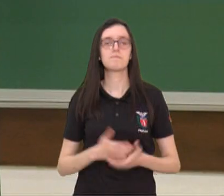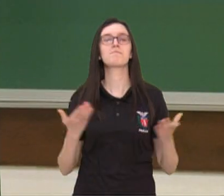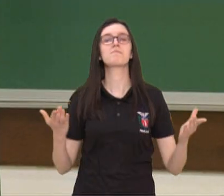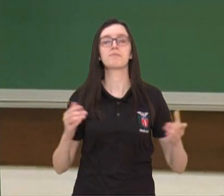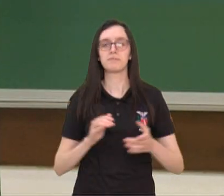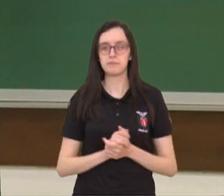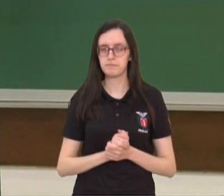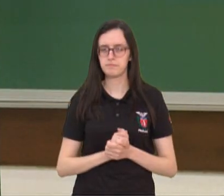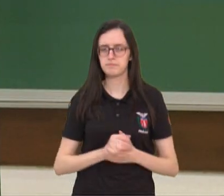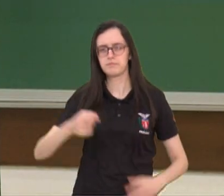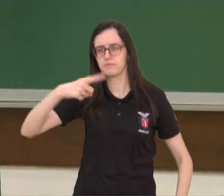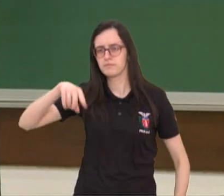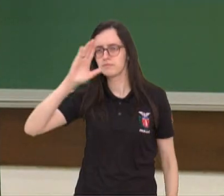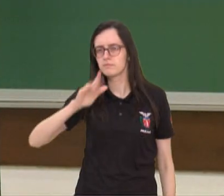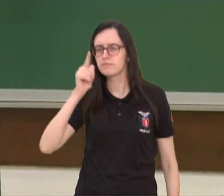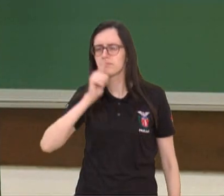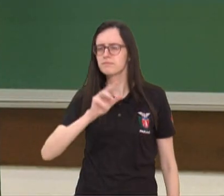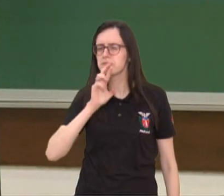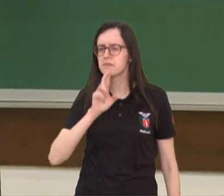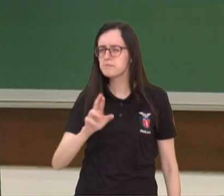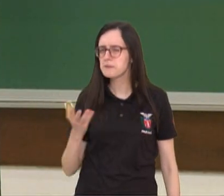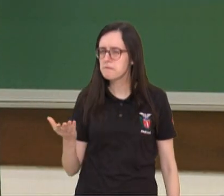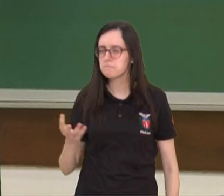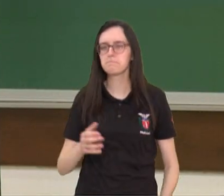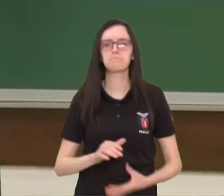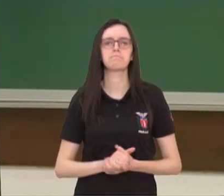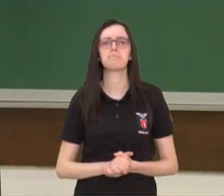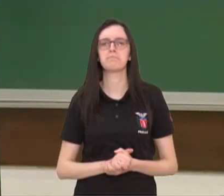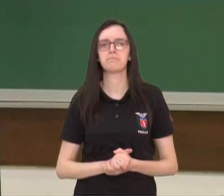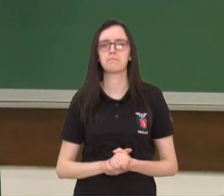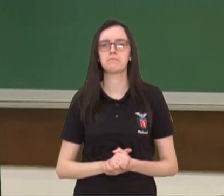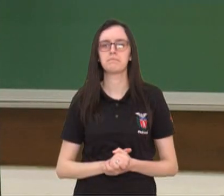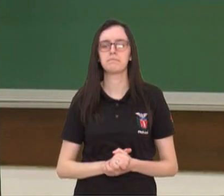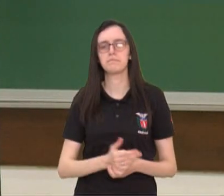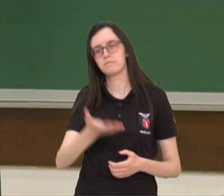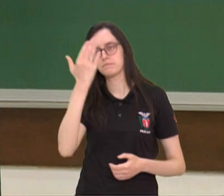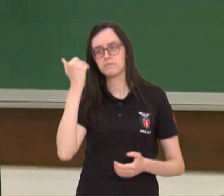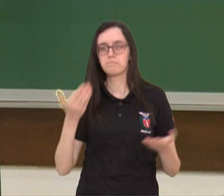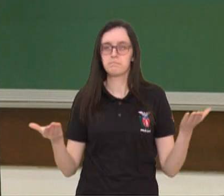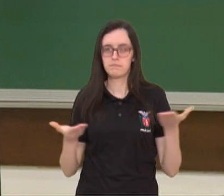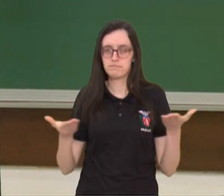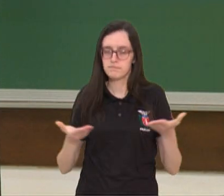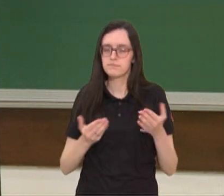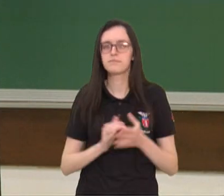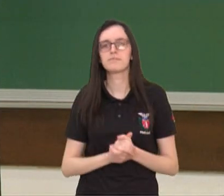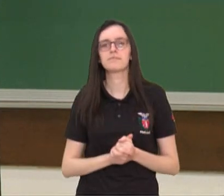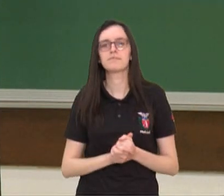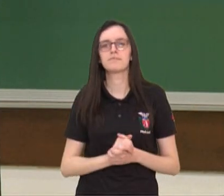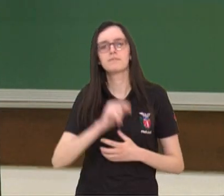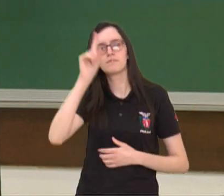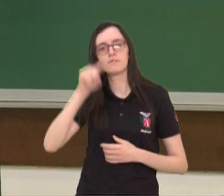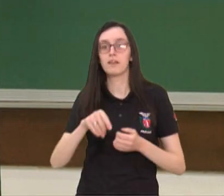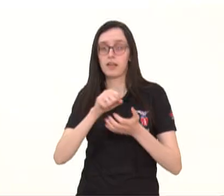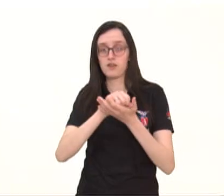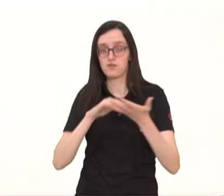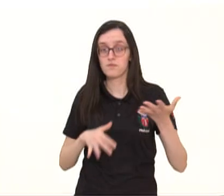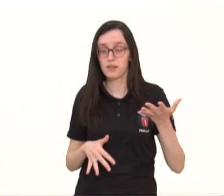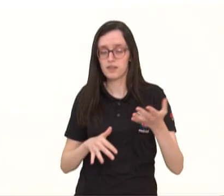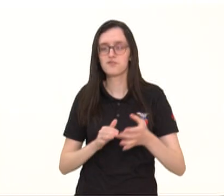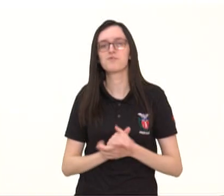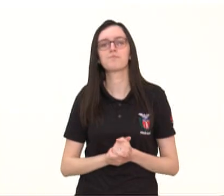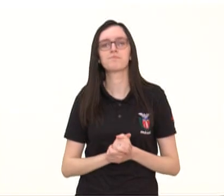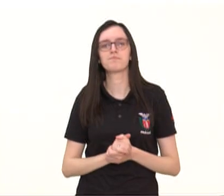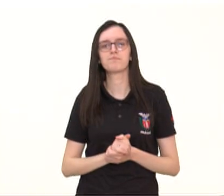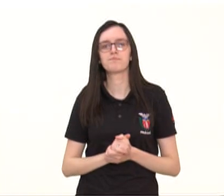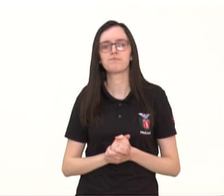E aí, você já conseguiu responder? Vamos então aqui para a atividade.